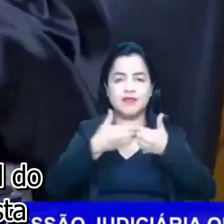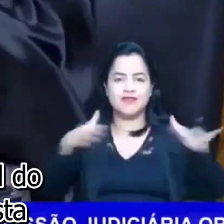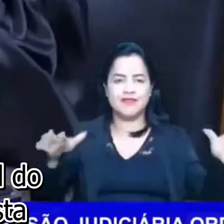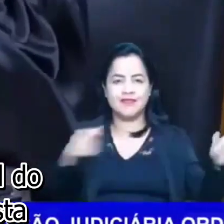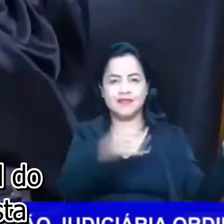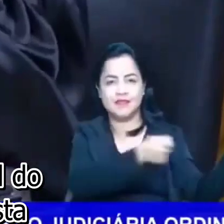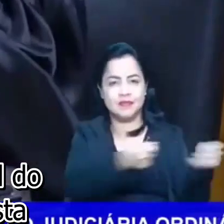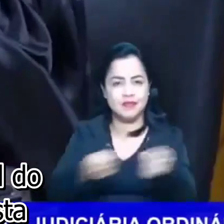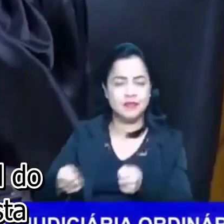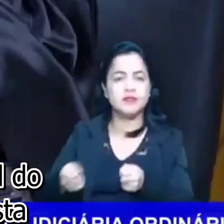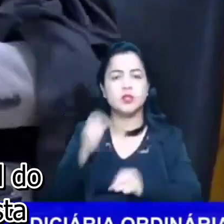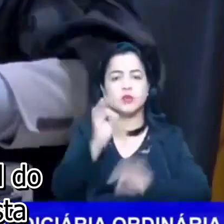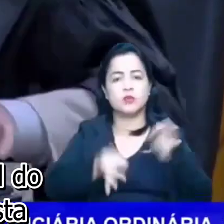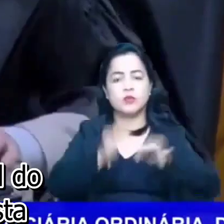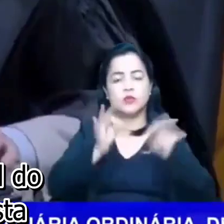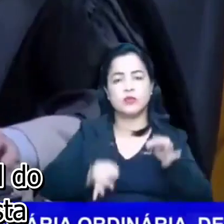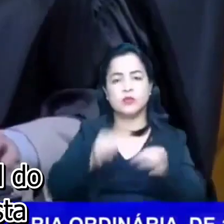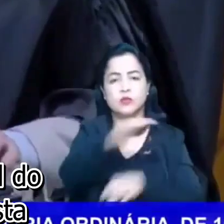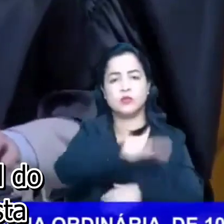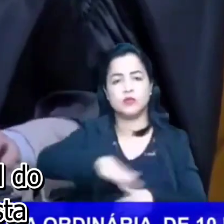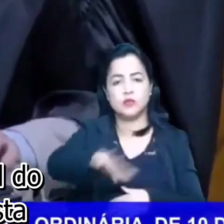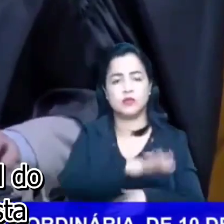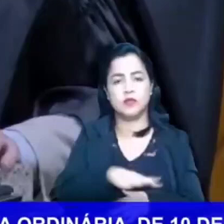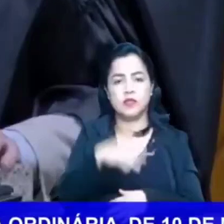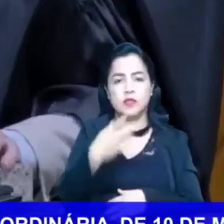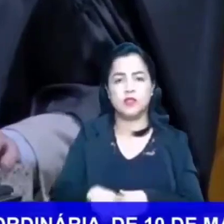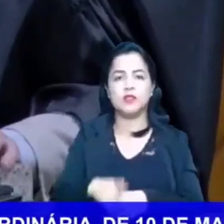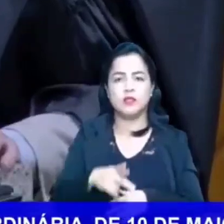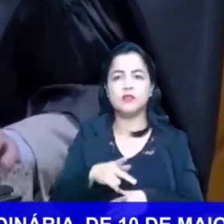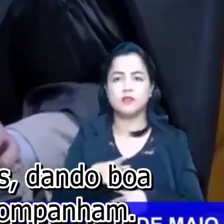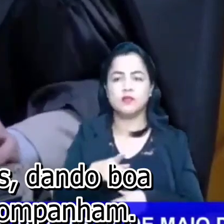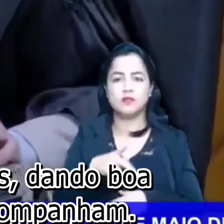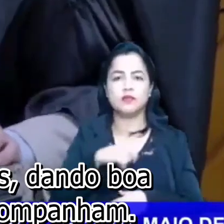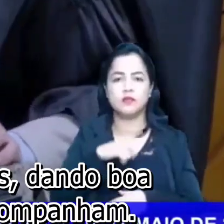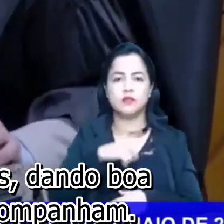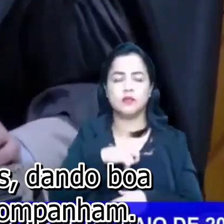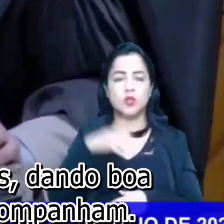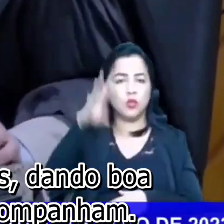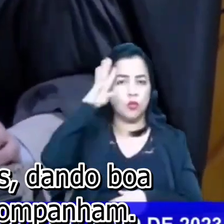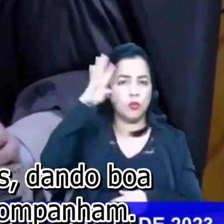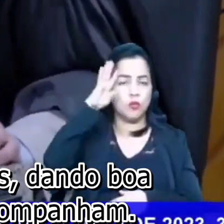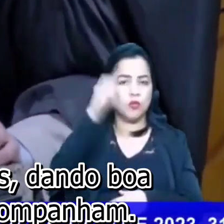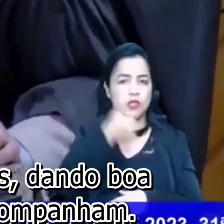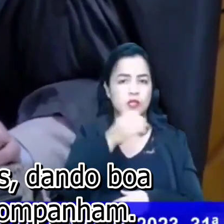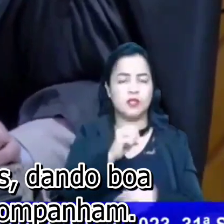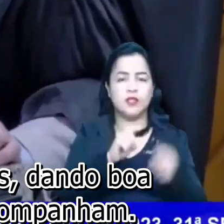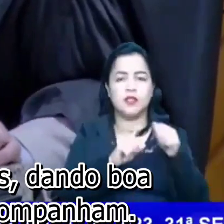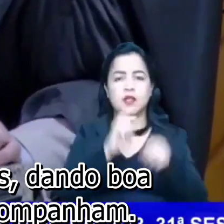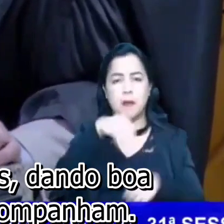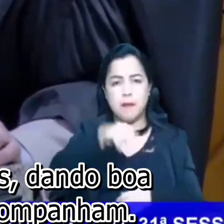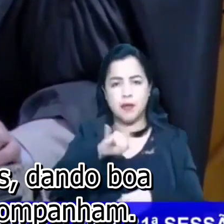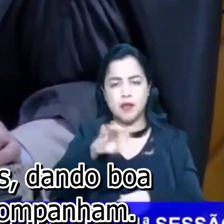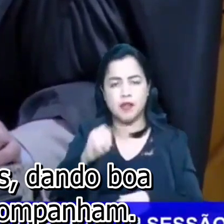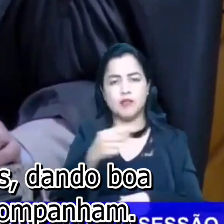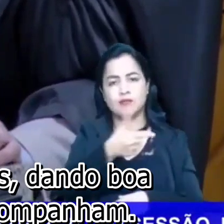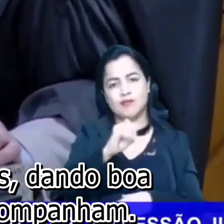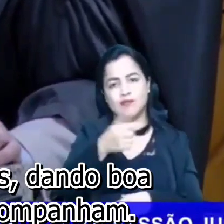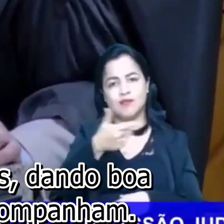sessão judicial do Pleno do Tribunal Regional Eleitoral desta quarta-feira, 10 de maio de 2023,